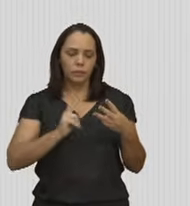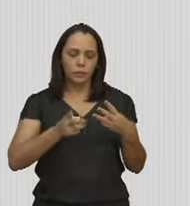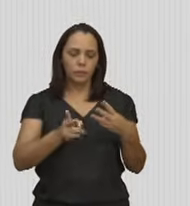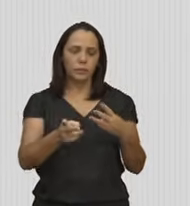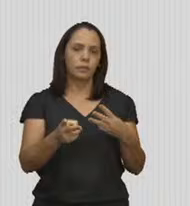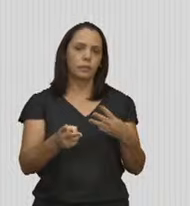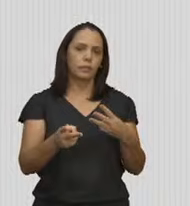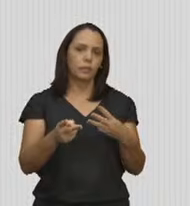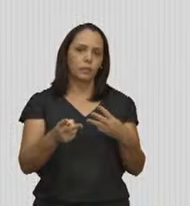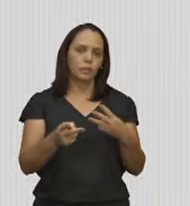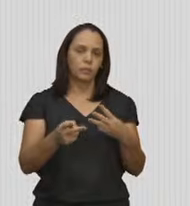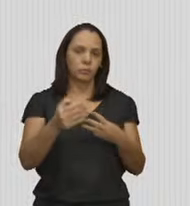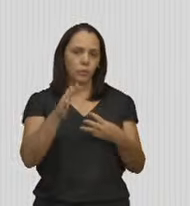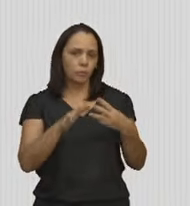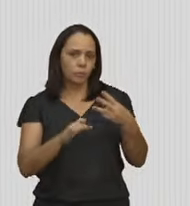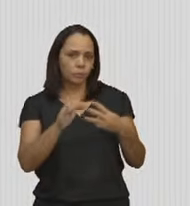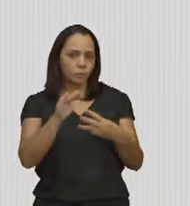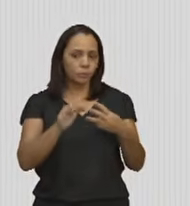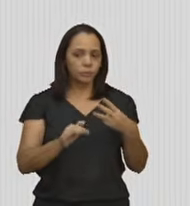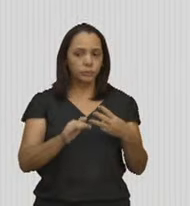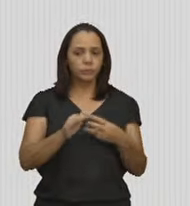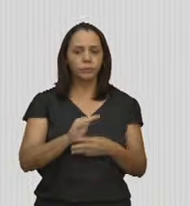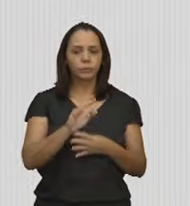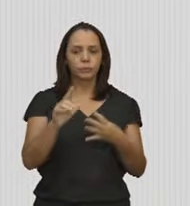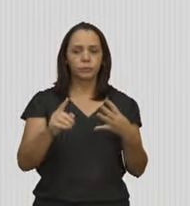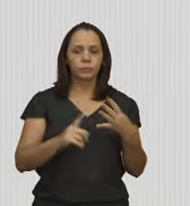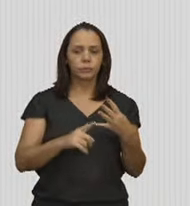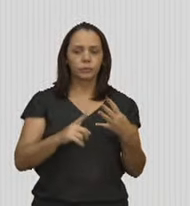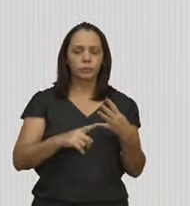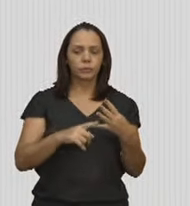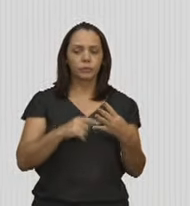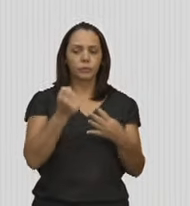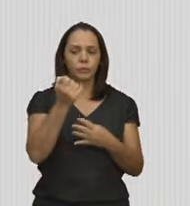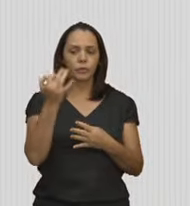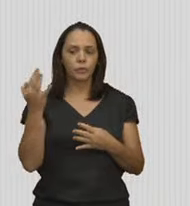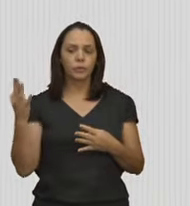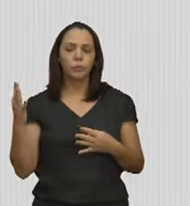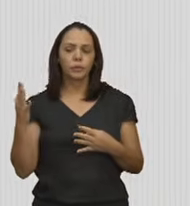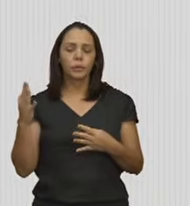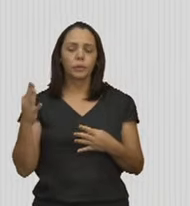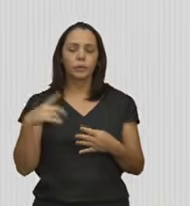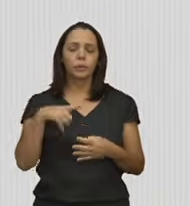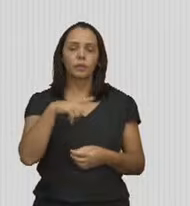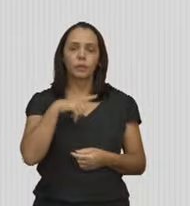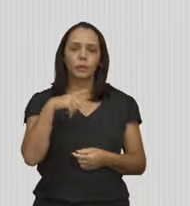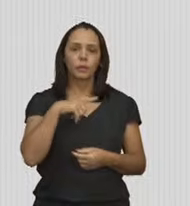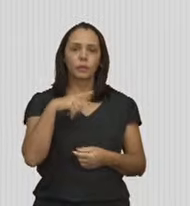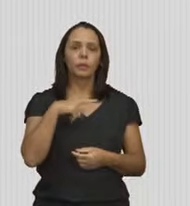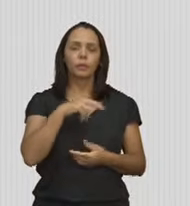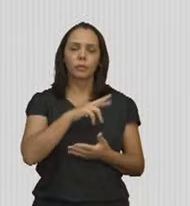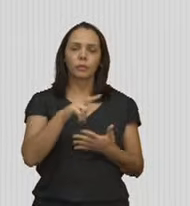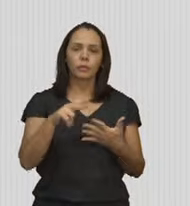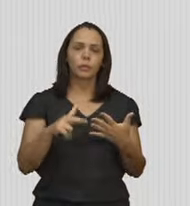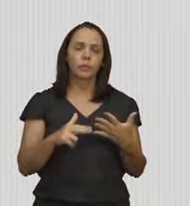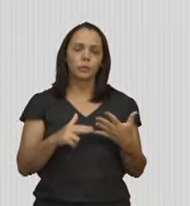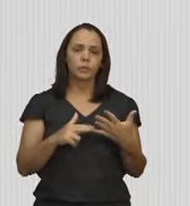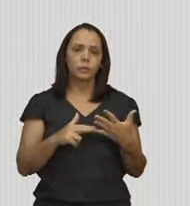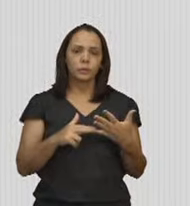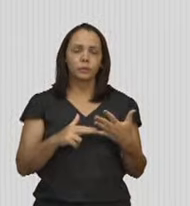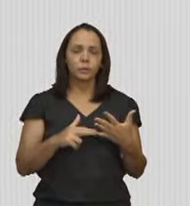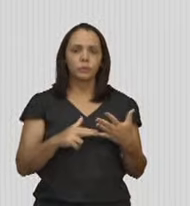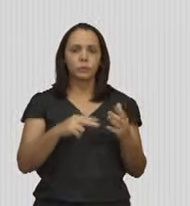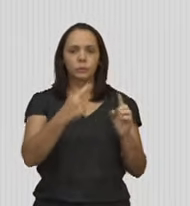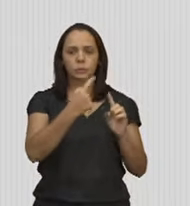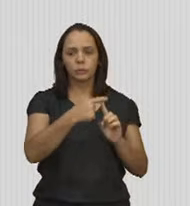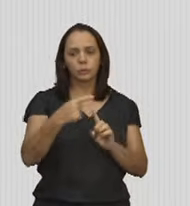ali entre as primeiras posições. Seguidos por meio ambiente. Meio ambiente, a gente tem uma série de